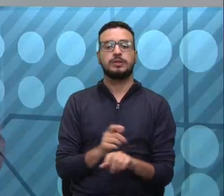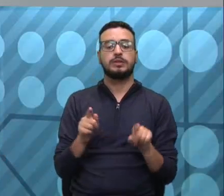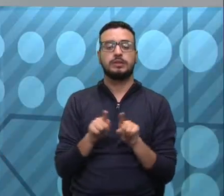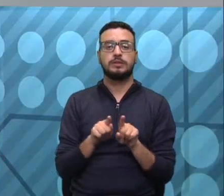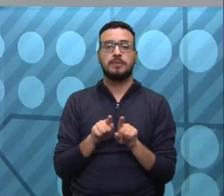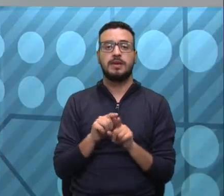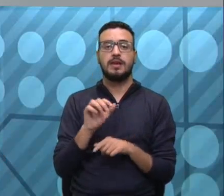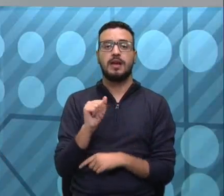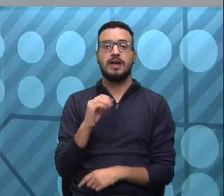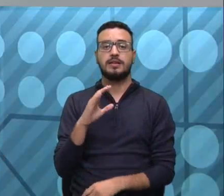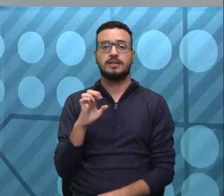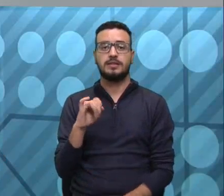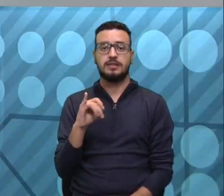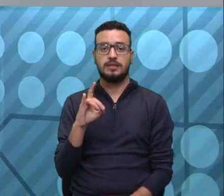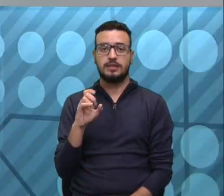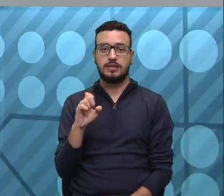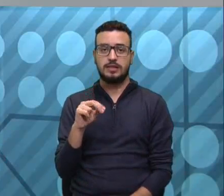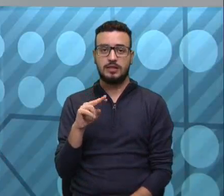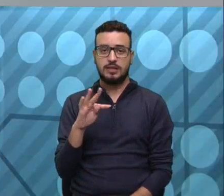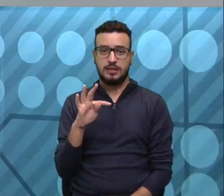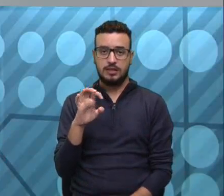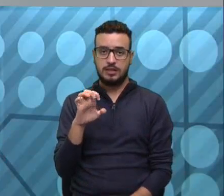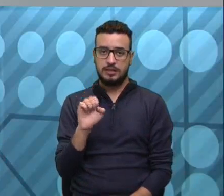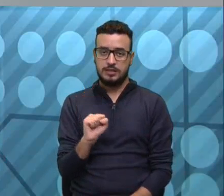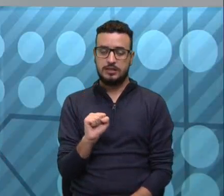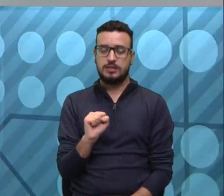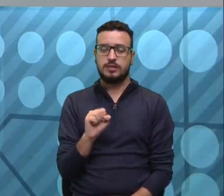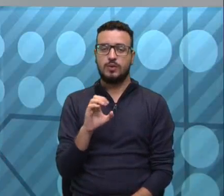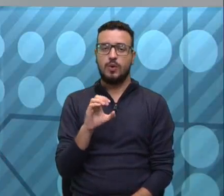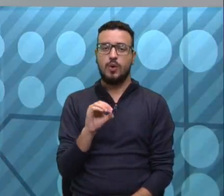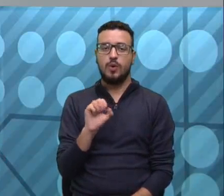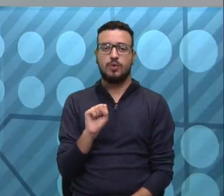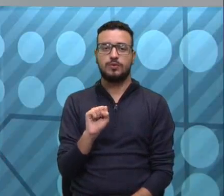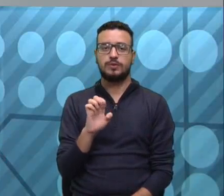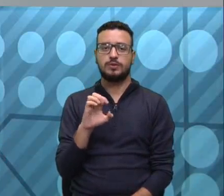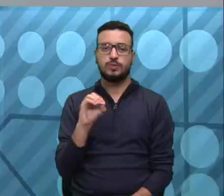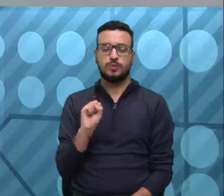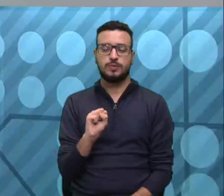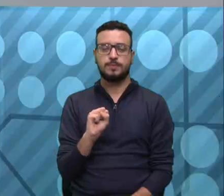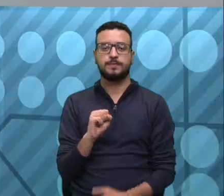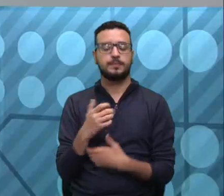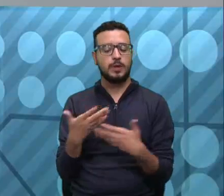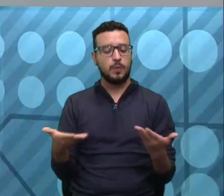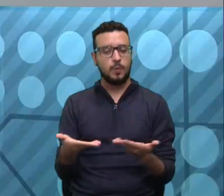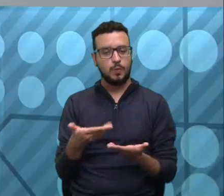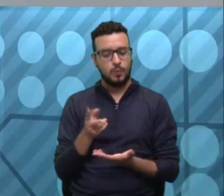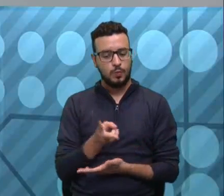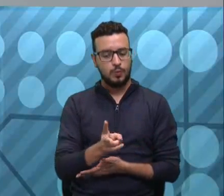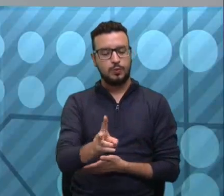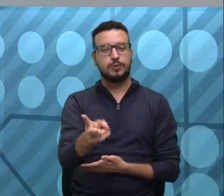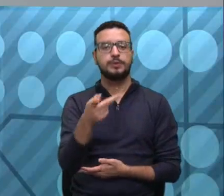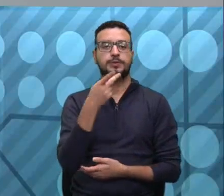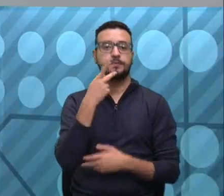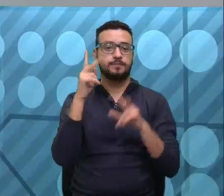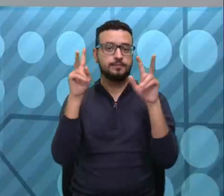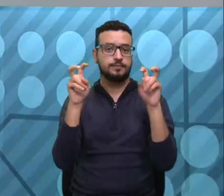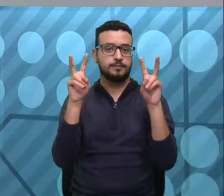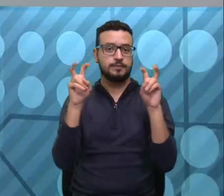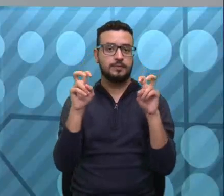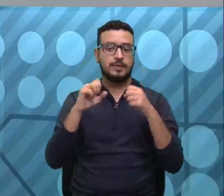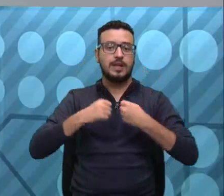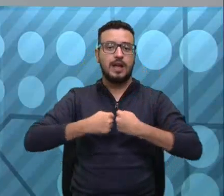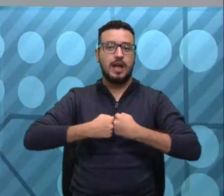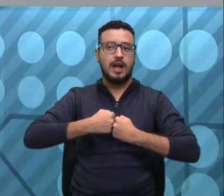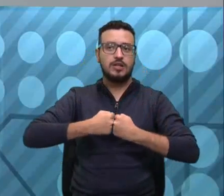acidentes ósseos. Agora a gente vai continuar, mas vamos falar sobre o sistema articular, ok? Que vocês verão que é